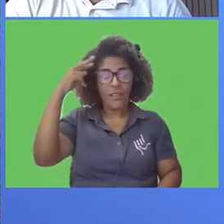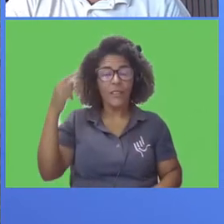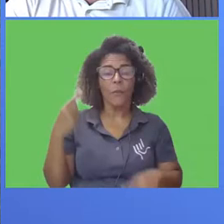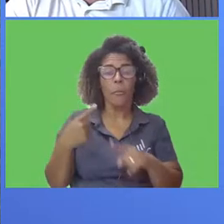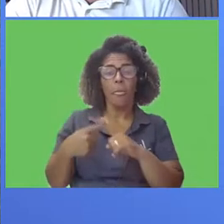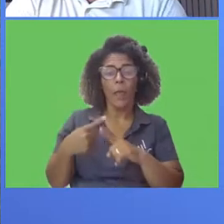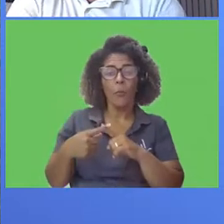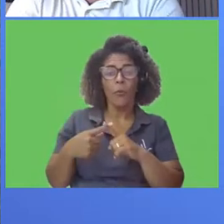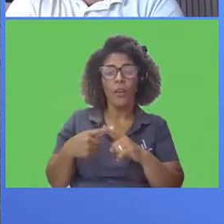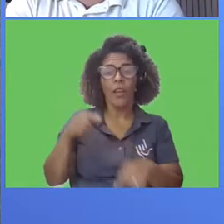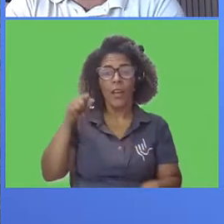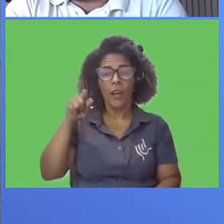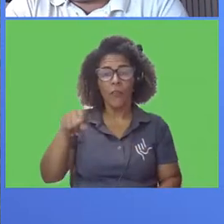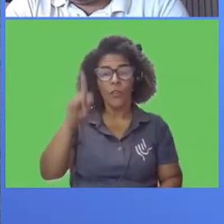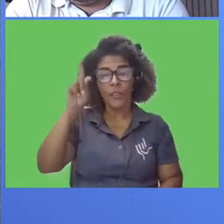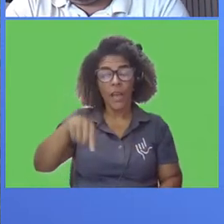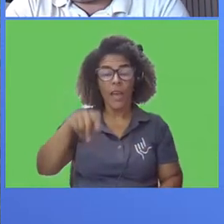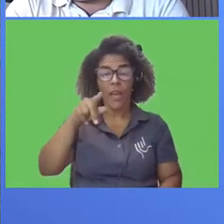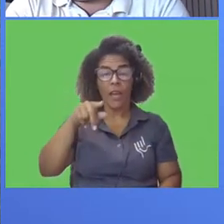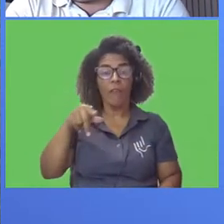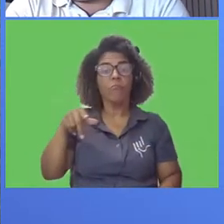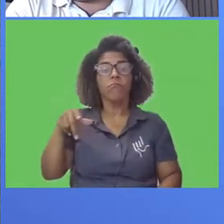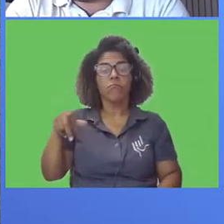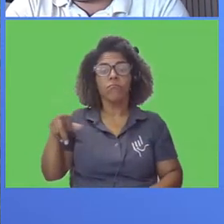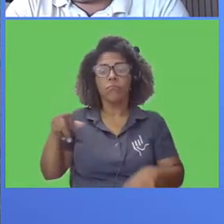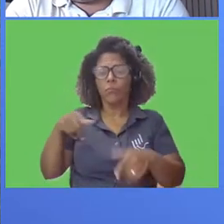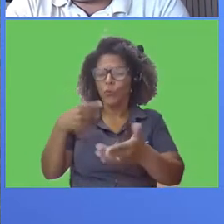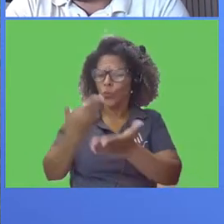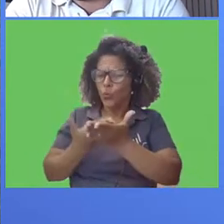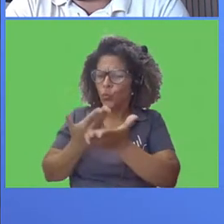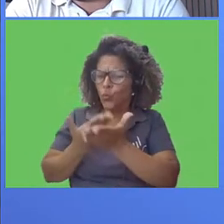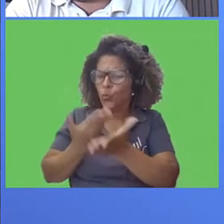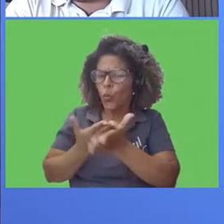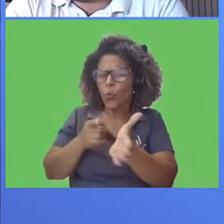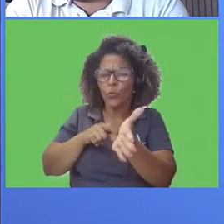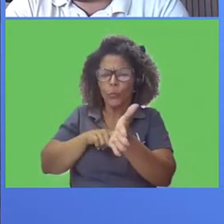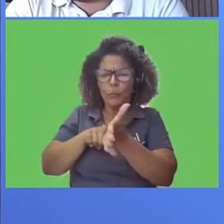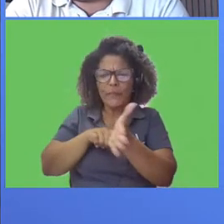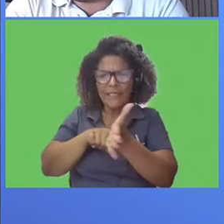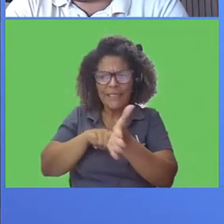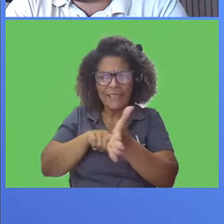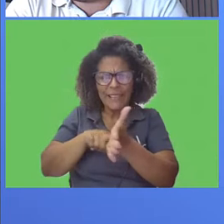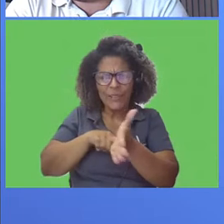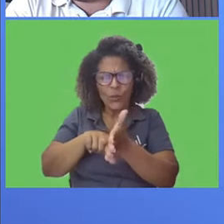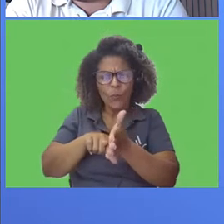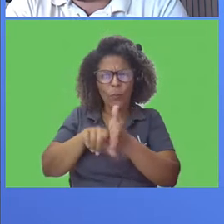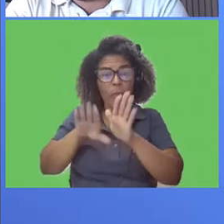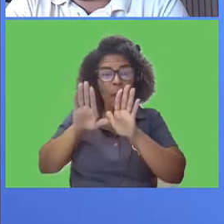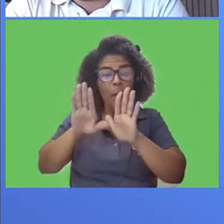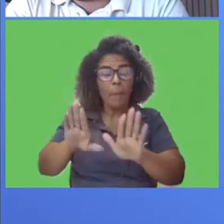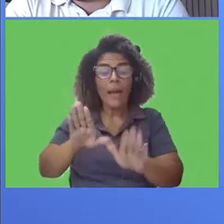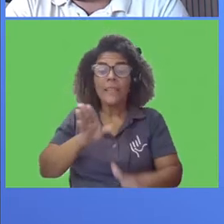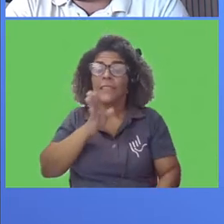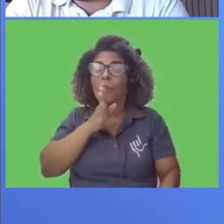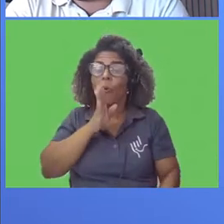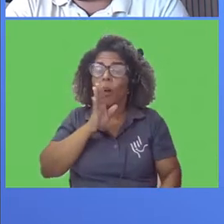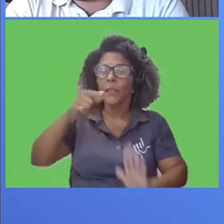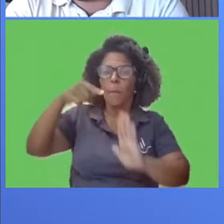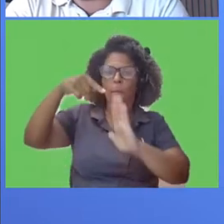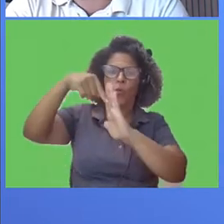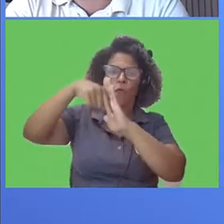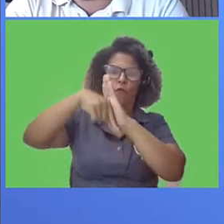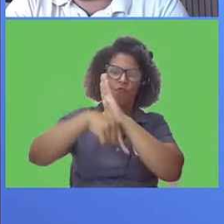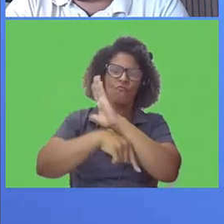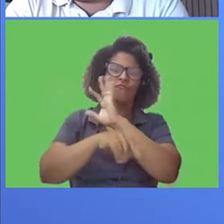porque você é um pesquisador, né, um estudioso, mas que conhece profundamente a